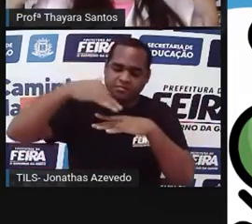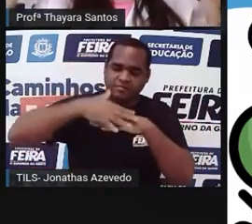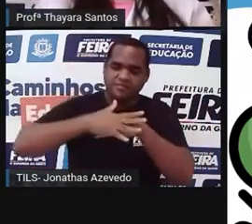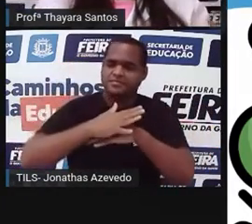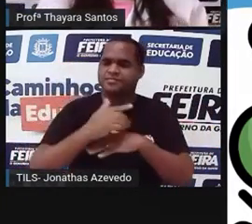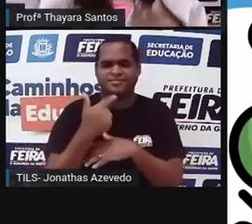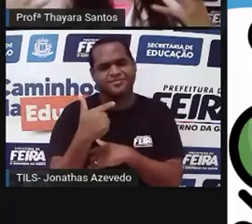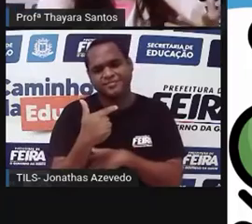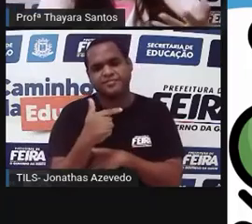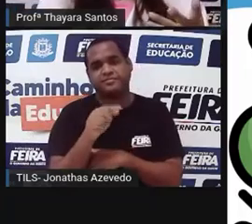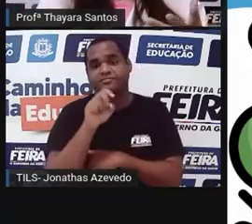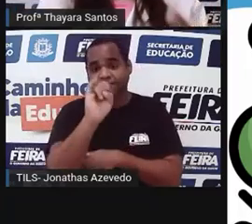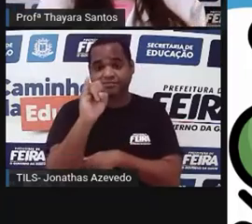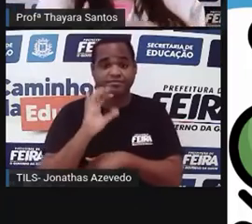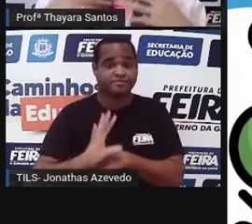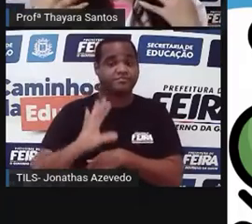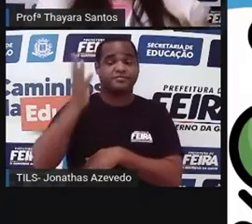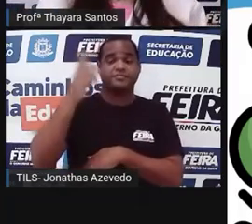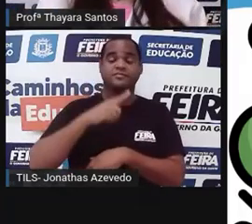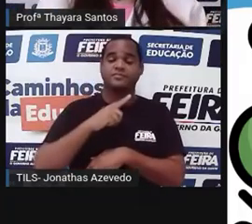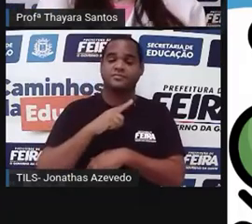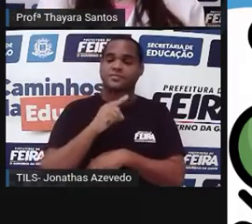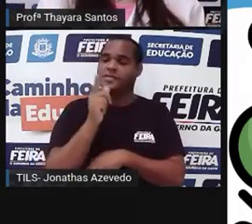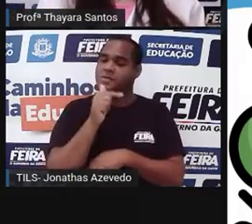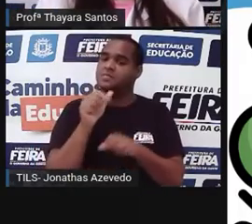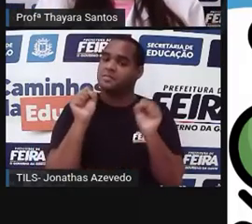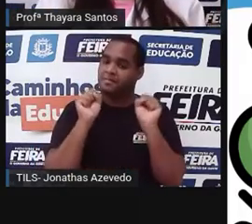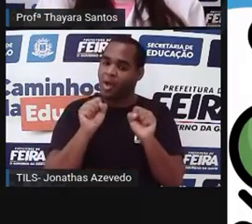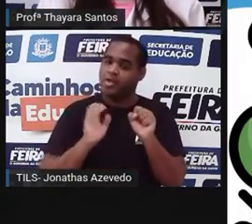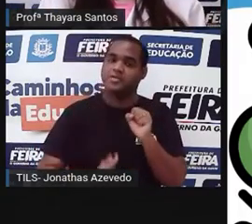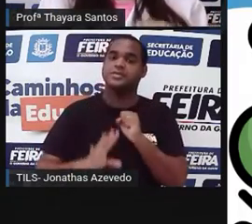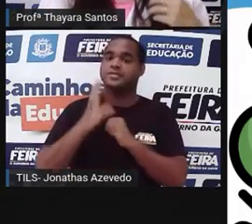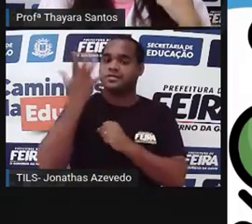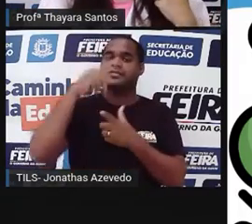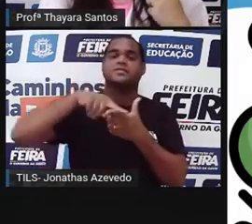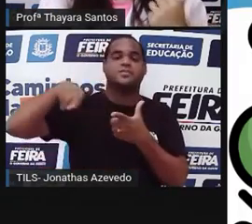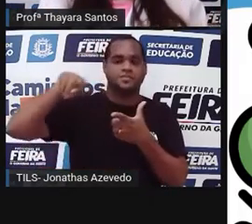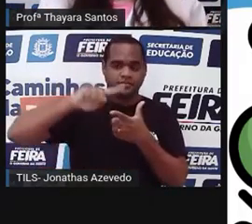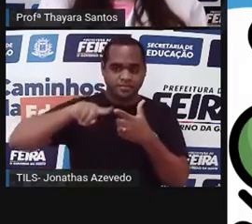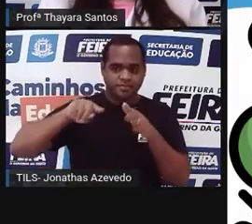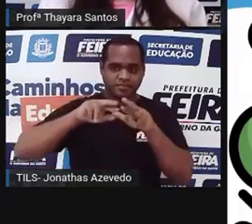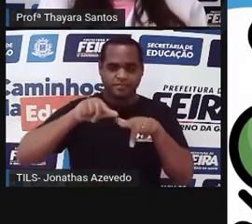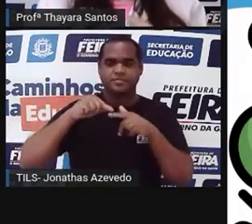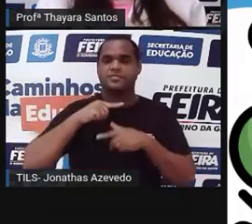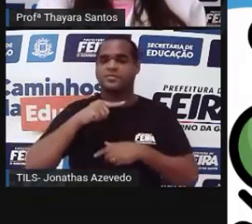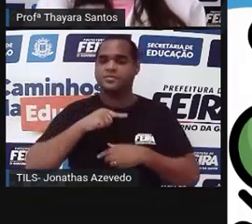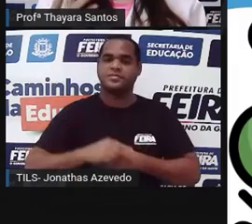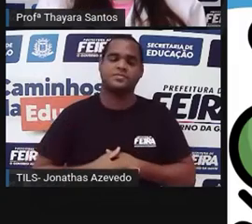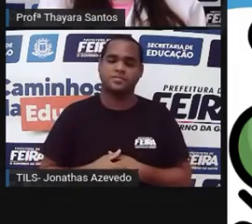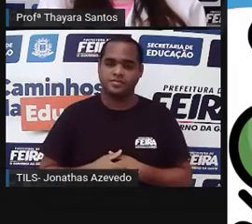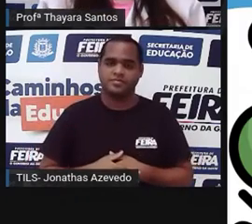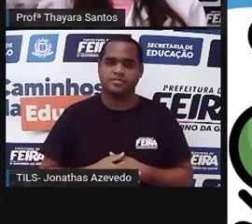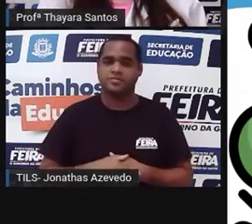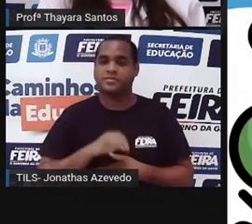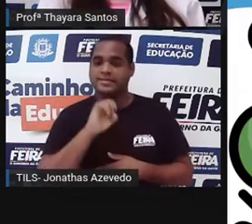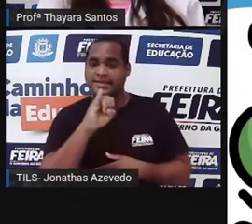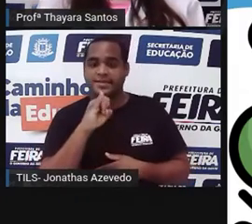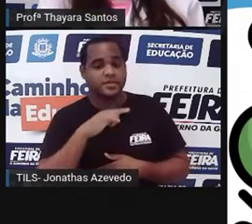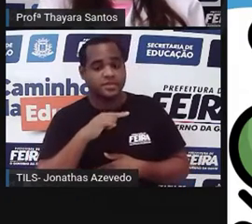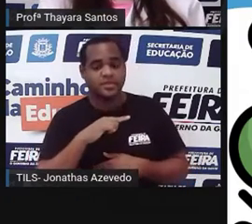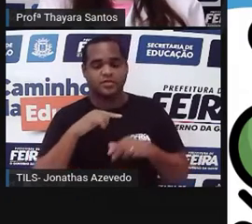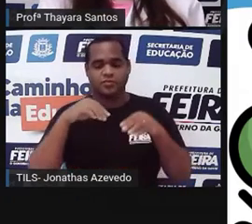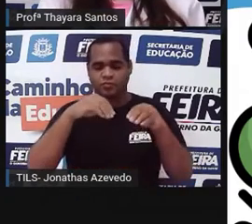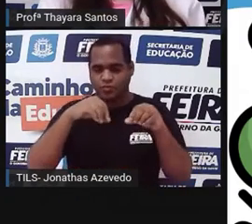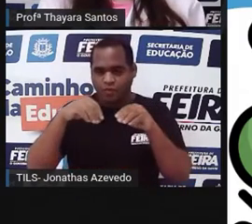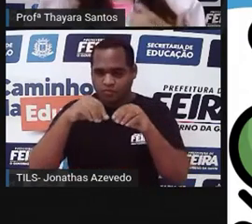Então, se vier um grande volume de água, tem risco de ter inundação. E, além disso, se eu tenho um solo bem aerado,